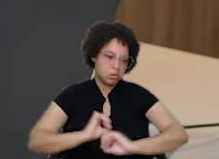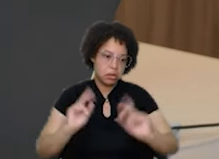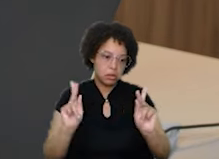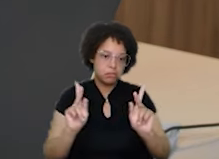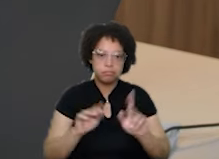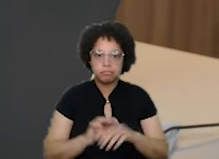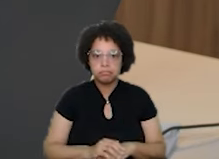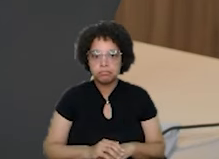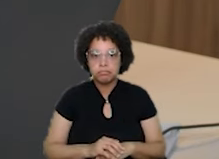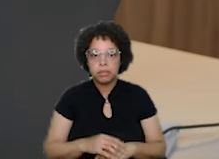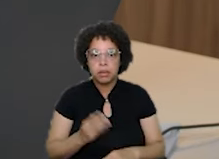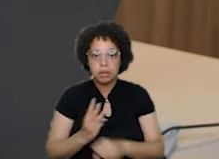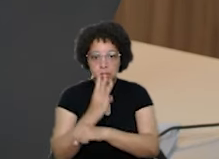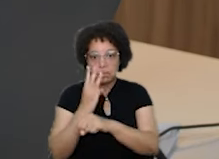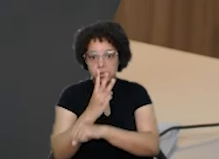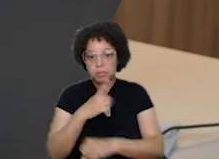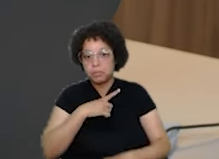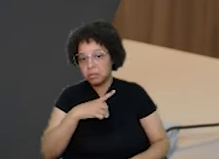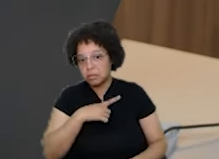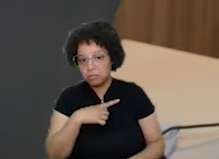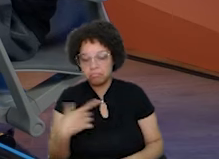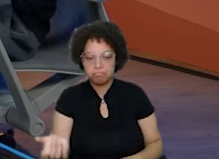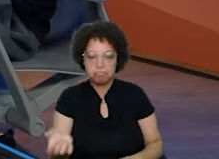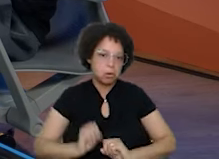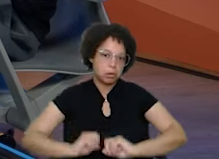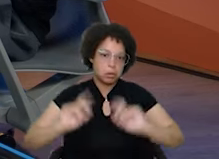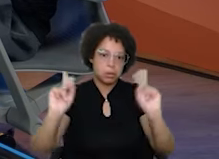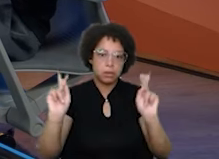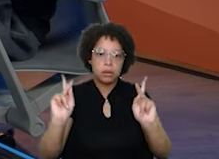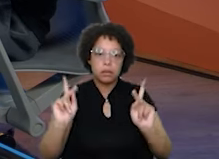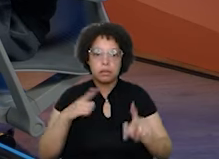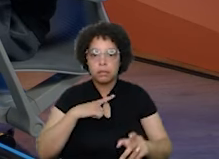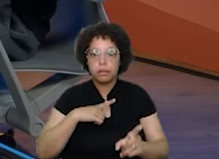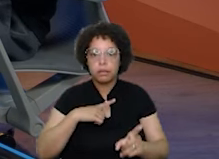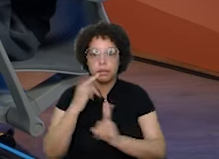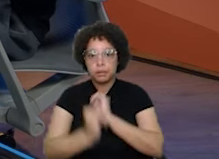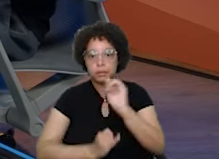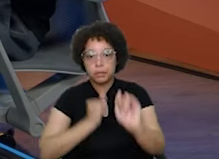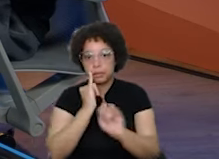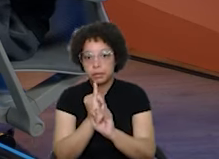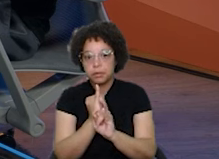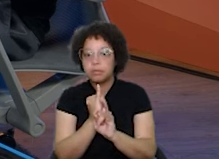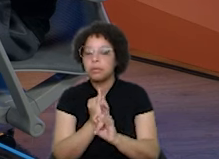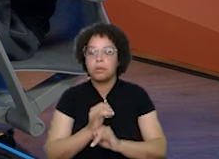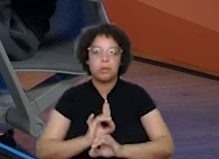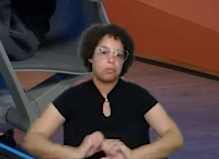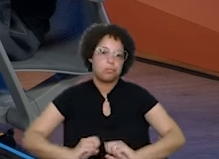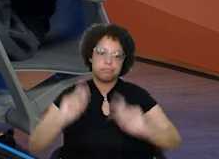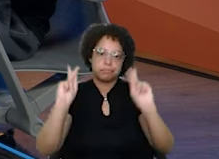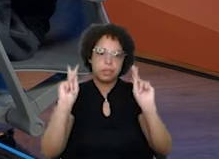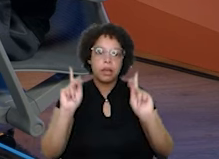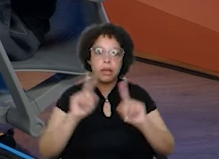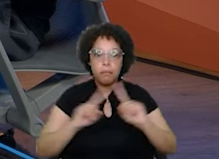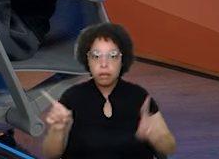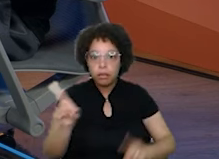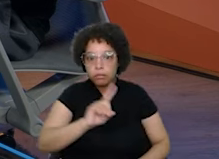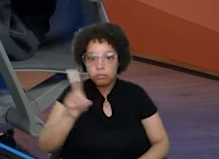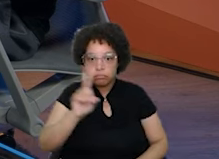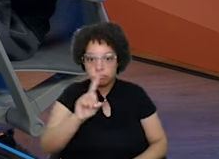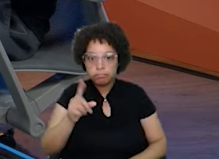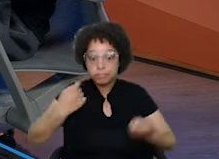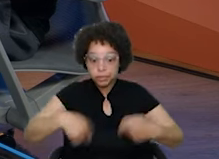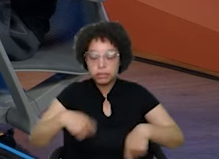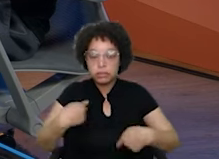abri um WhatsApp Business já fiz minha parte Ah eu tenho um site já fiz minha parte mas não eu tenho que alimentar